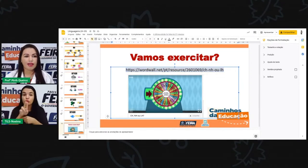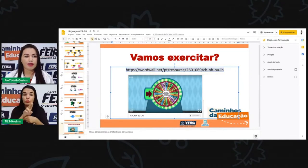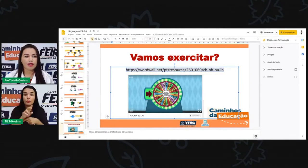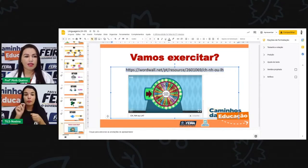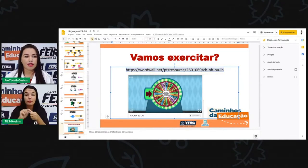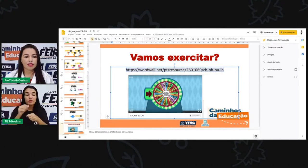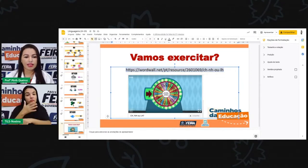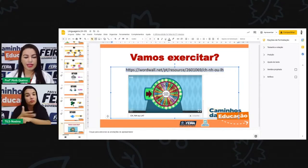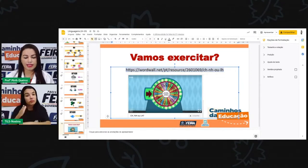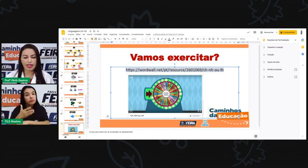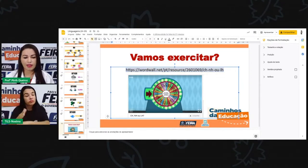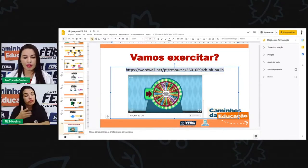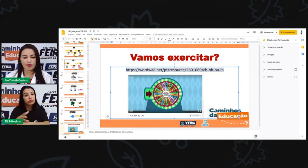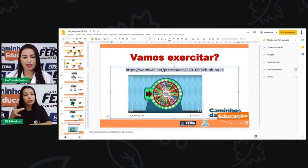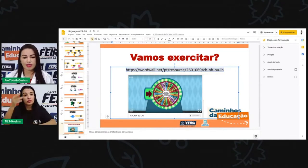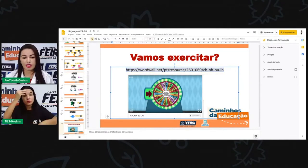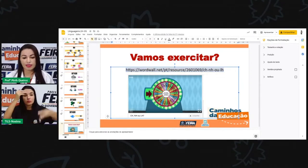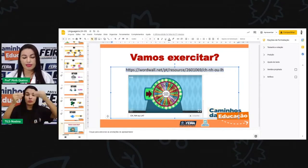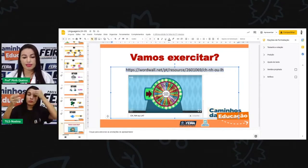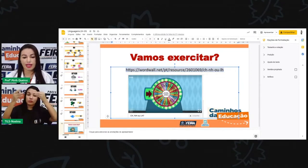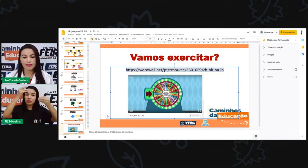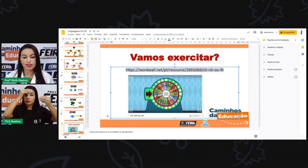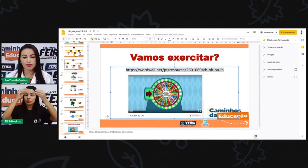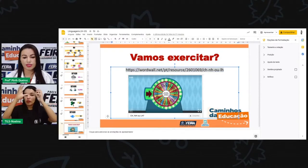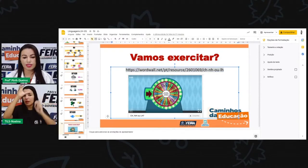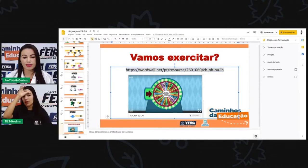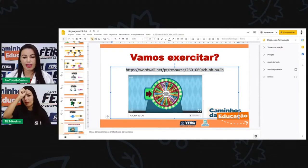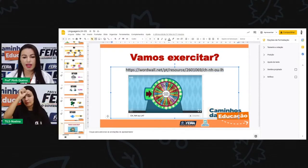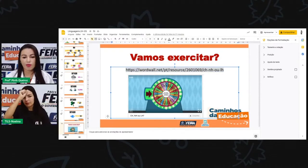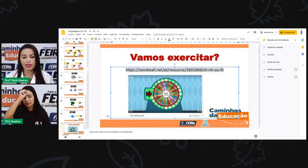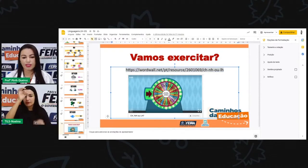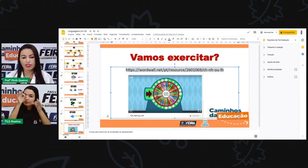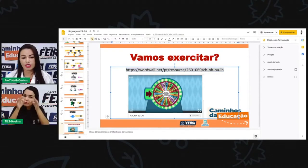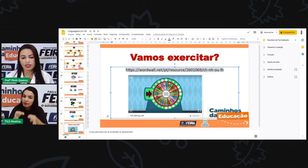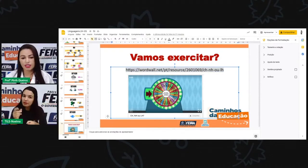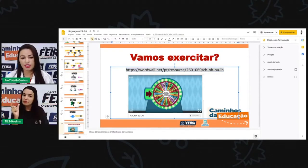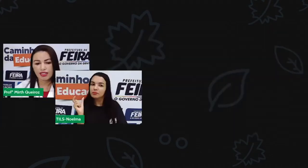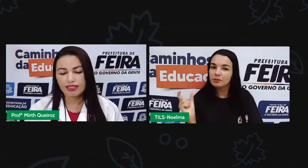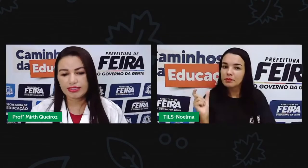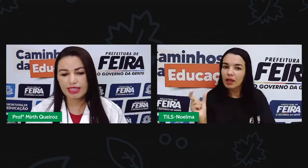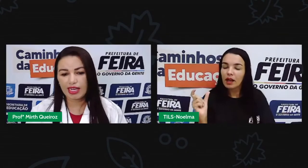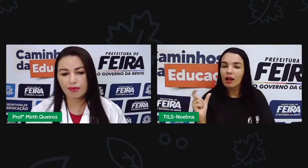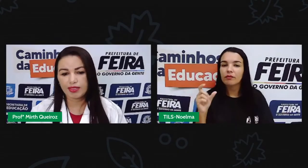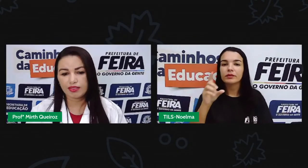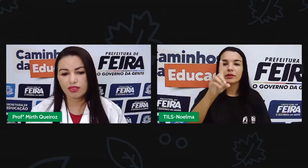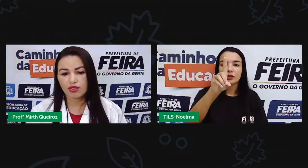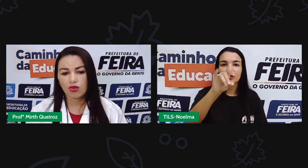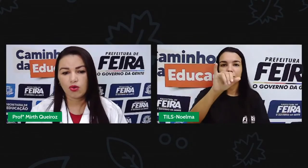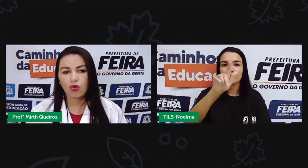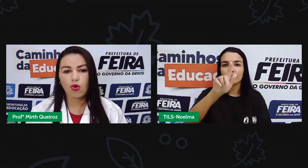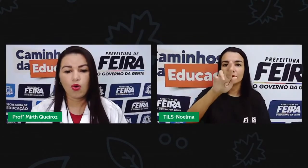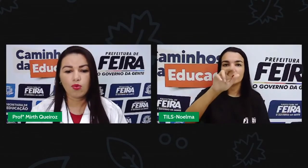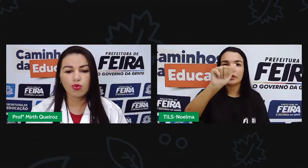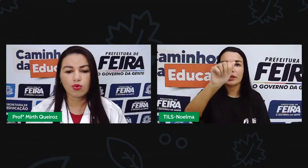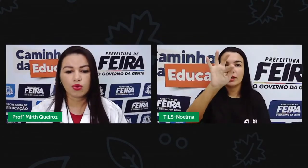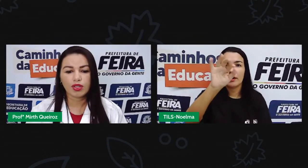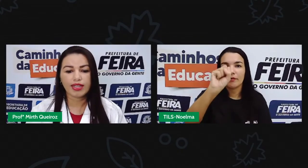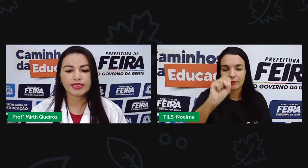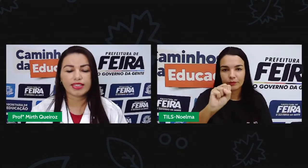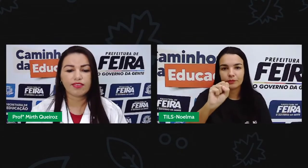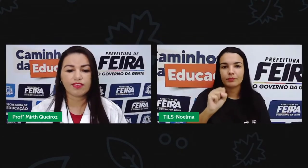para treinar, para ver, exercitar e ver se vocês realmente sabem